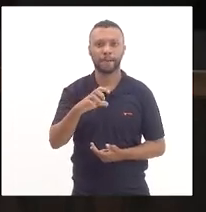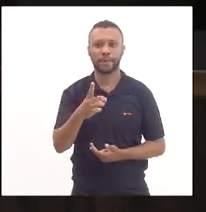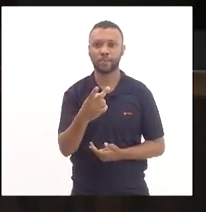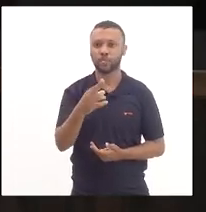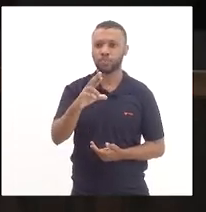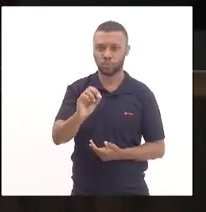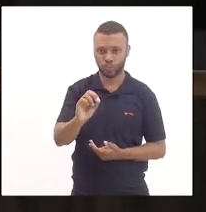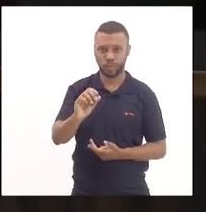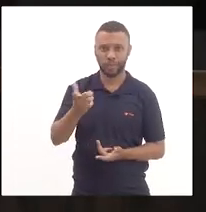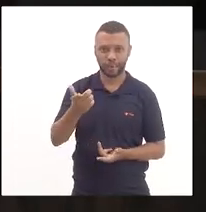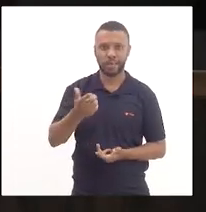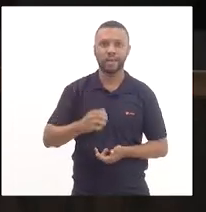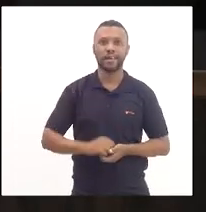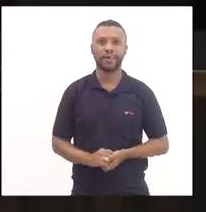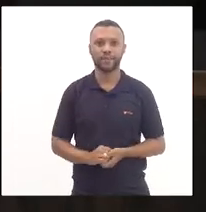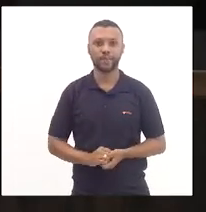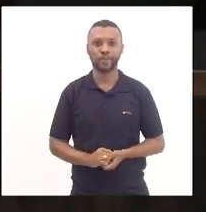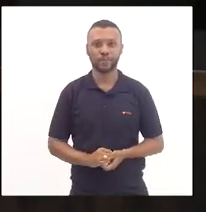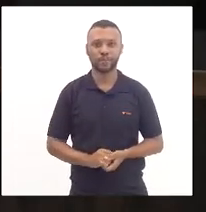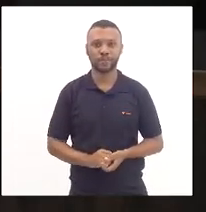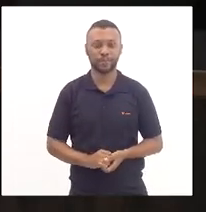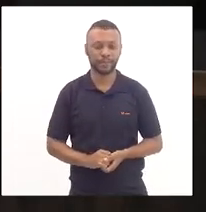doutor Pedro,